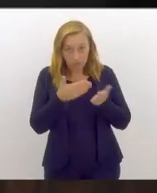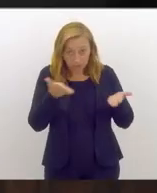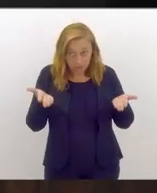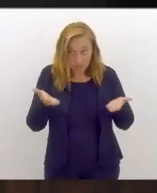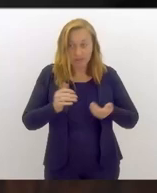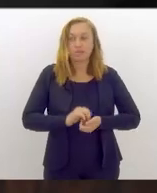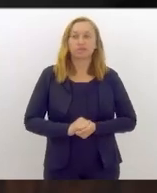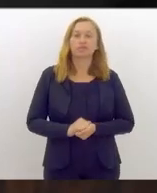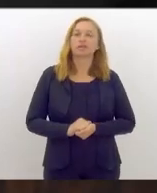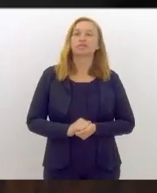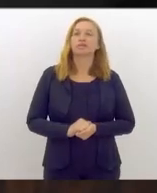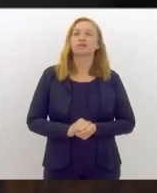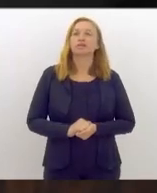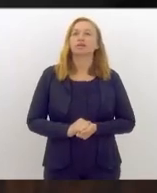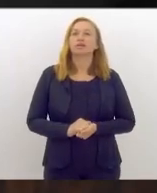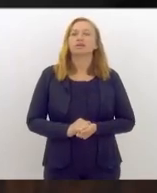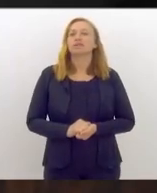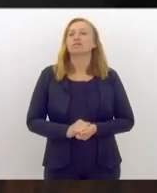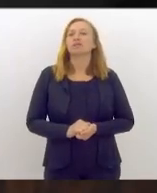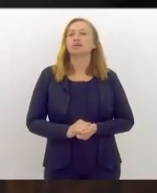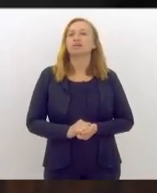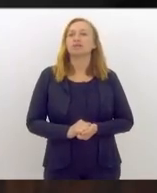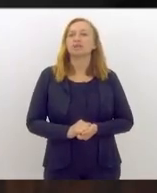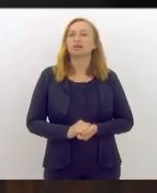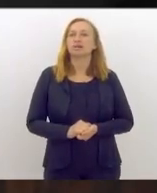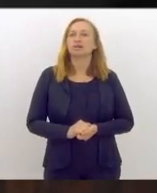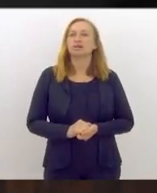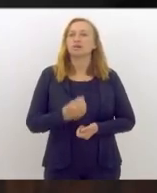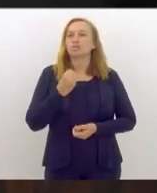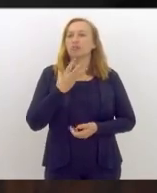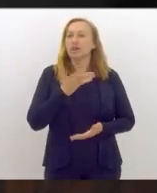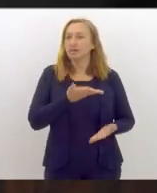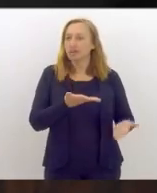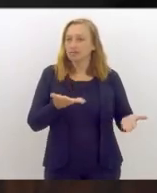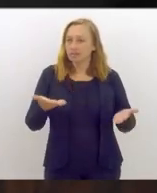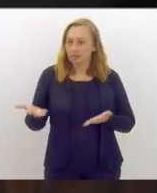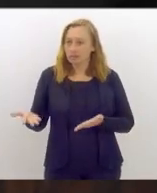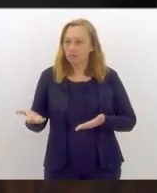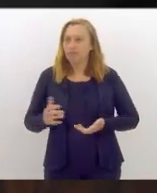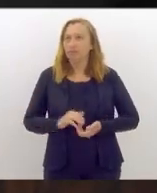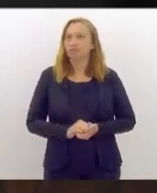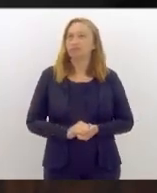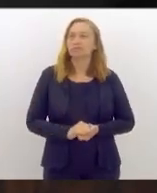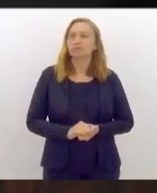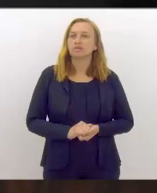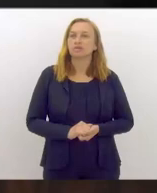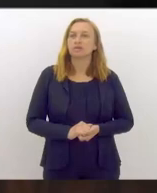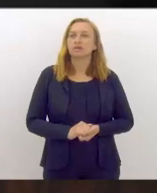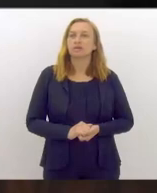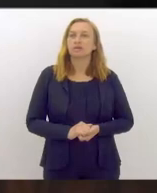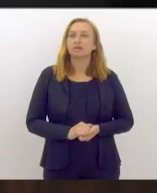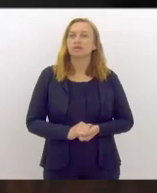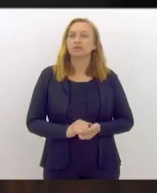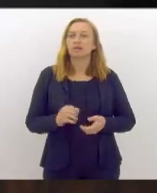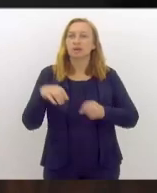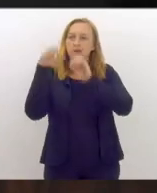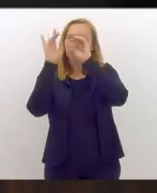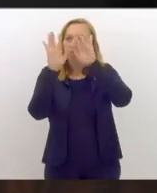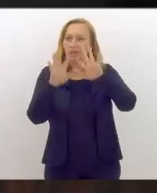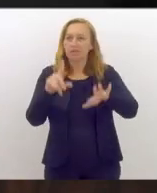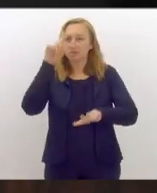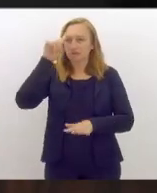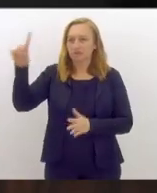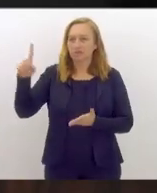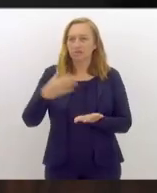autoridade presentes senhoras e senhores sejam todos muito bem-vindos sobre a proteção de Deus